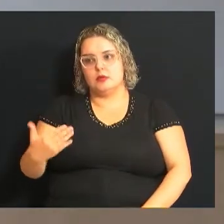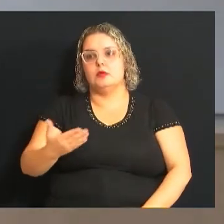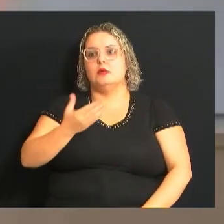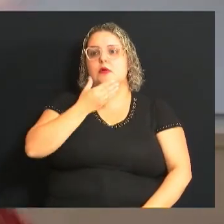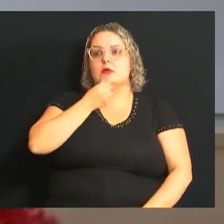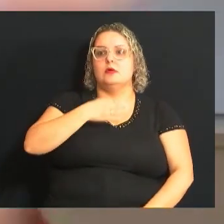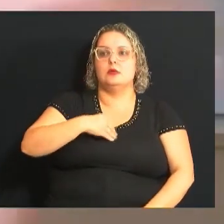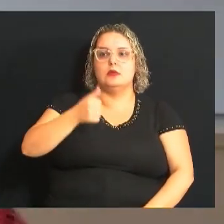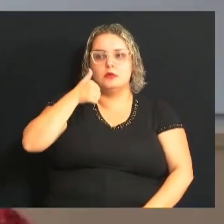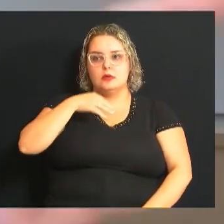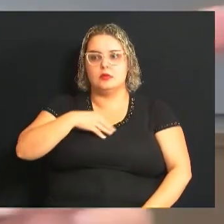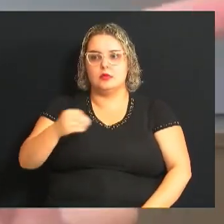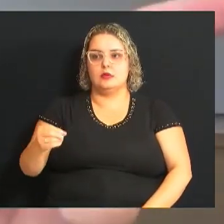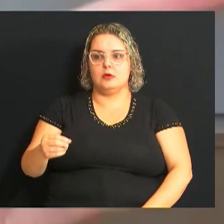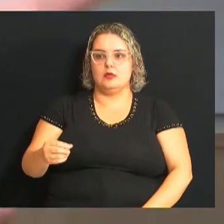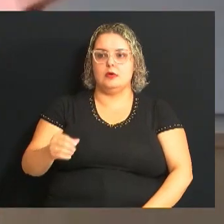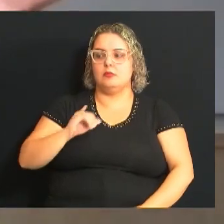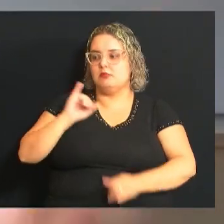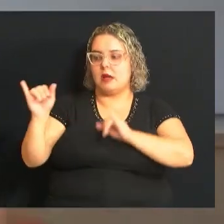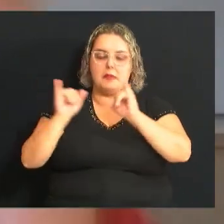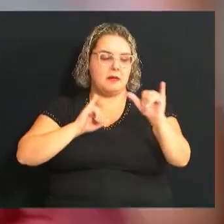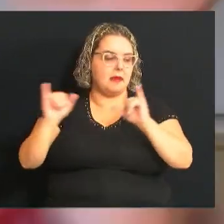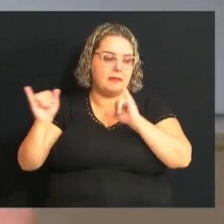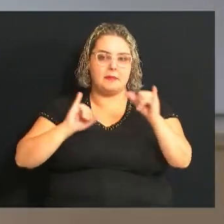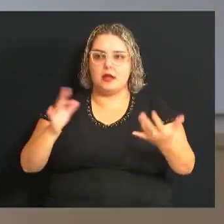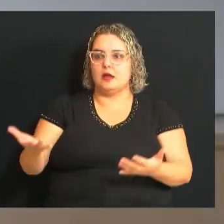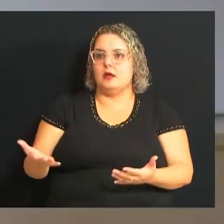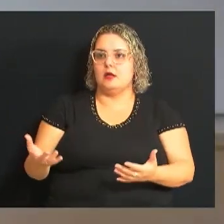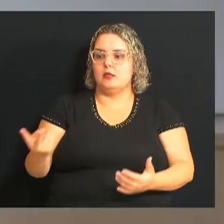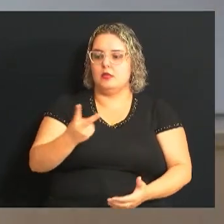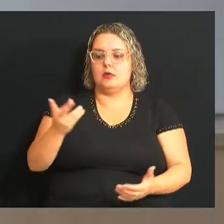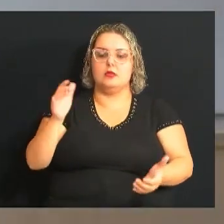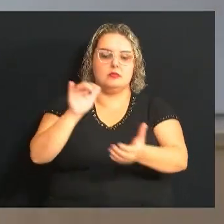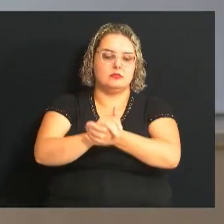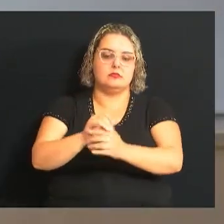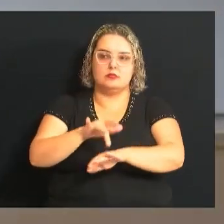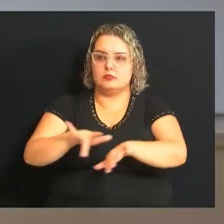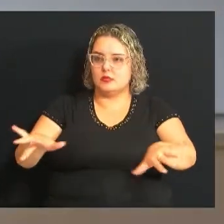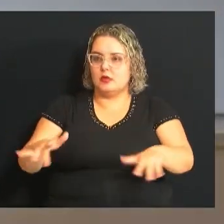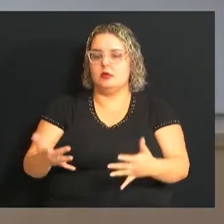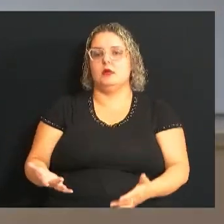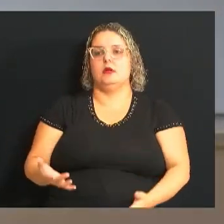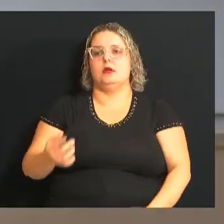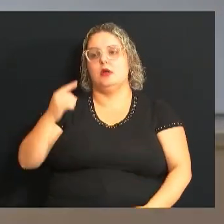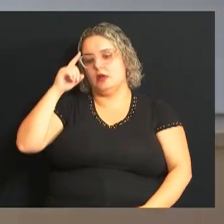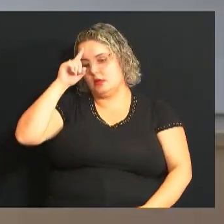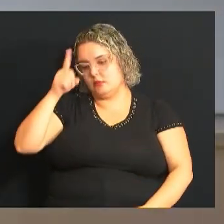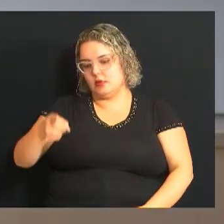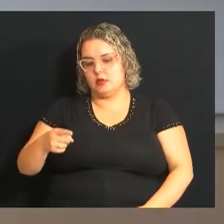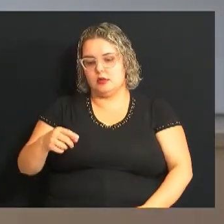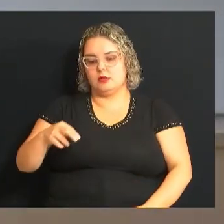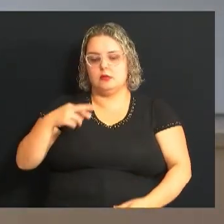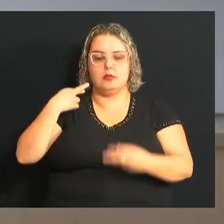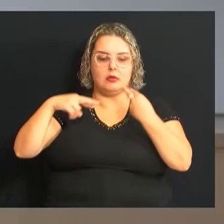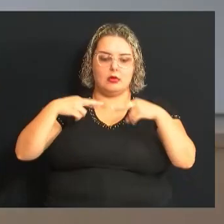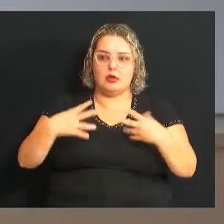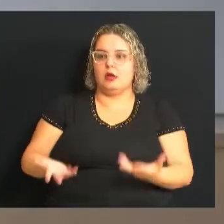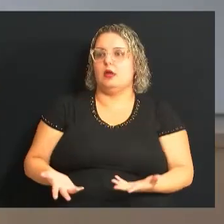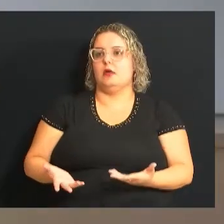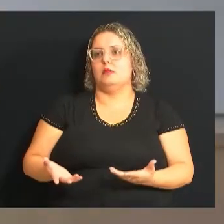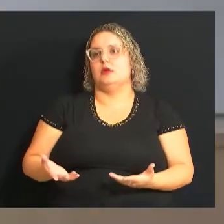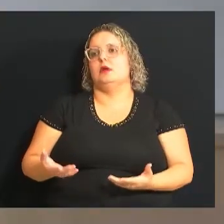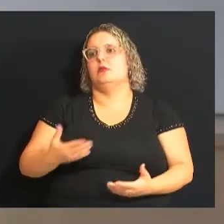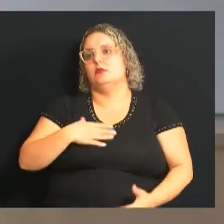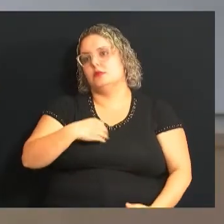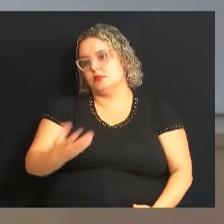de recado, porque os pais separados não se falam e mandam recados pelos filhos. E assim, se elas não querem conversar,